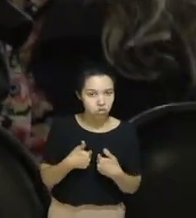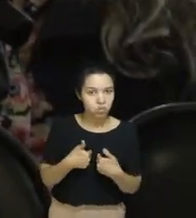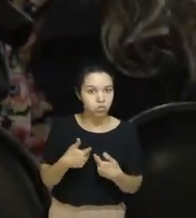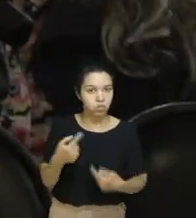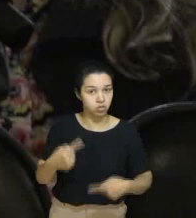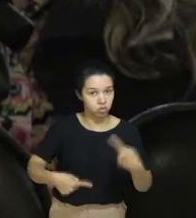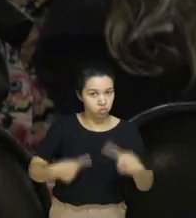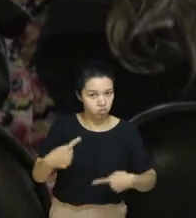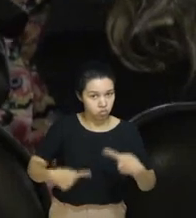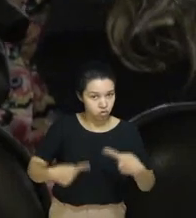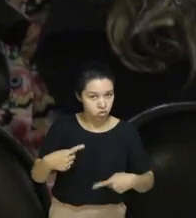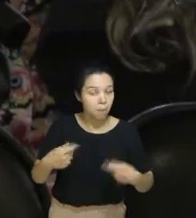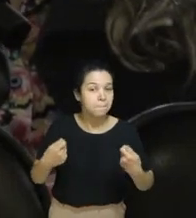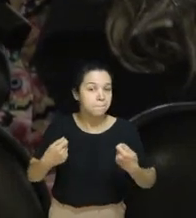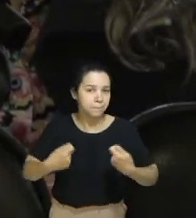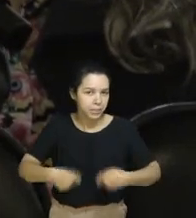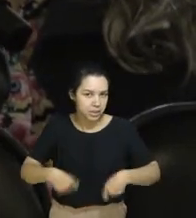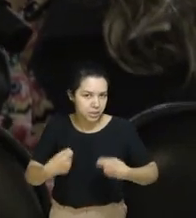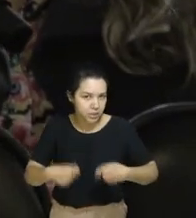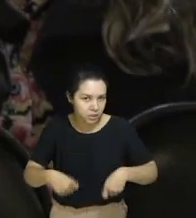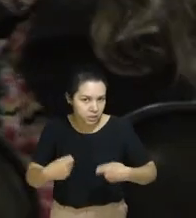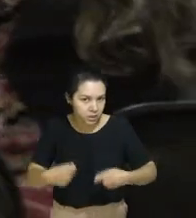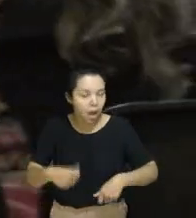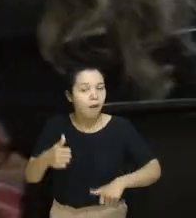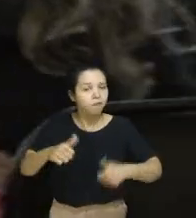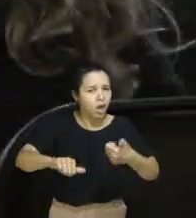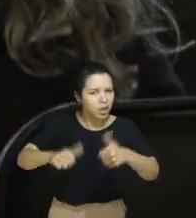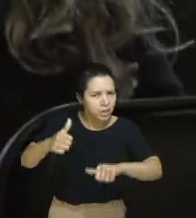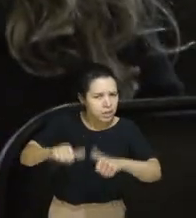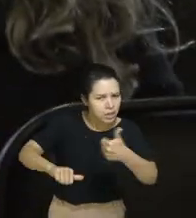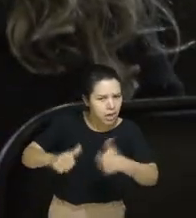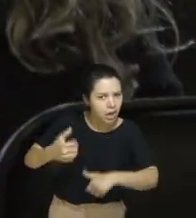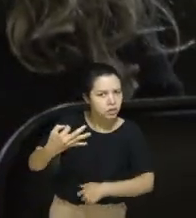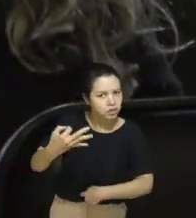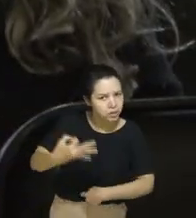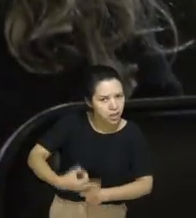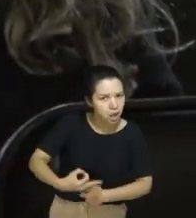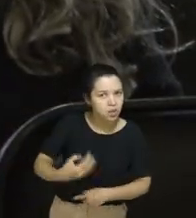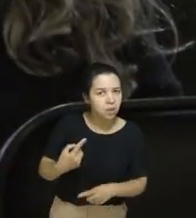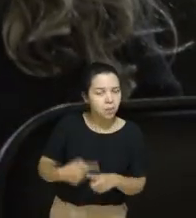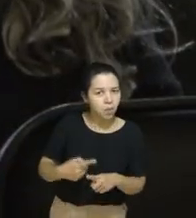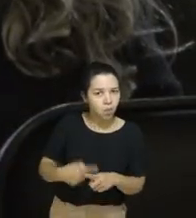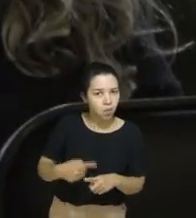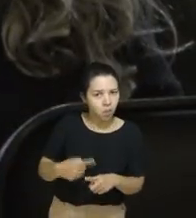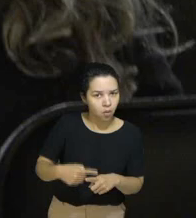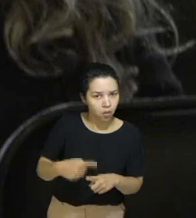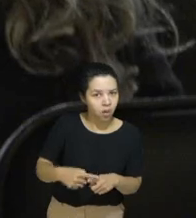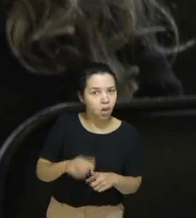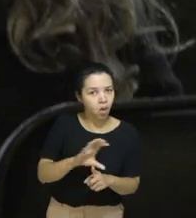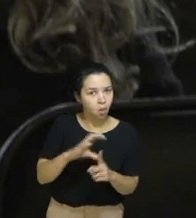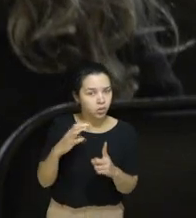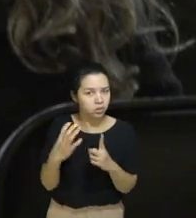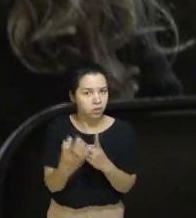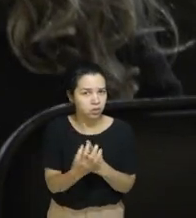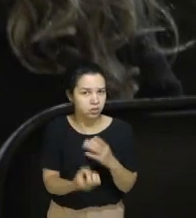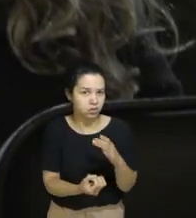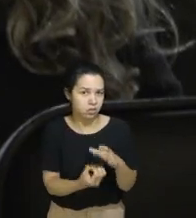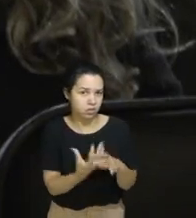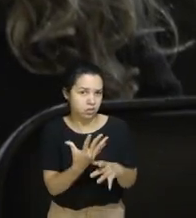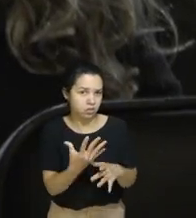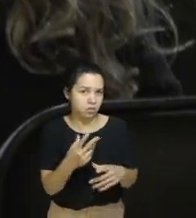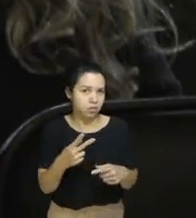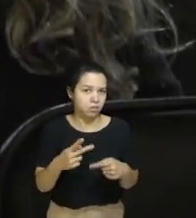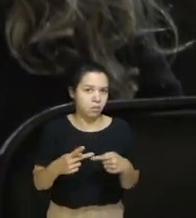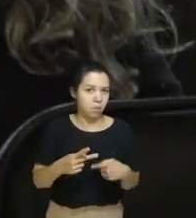tem que ser bem avaliado, porque é com dados que se faz política pública. A gente não está aqui